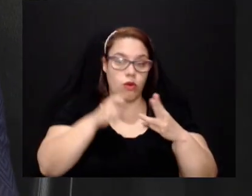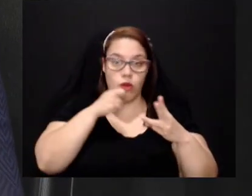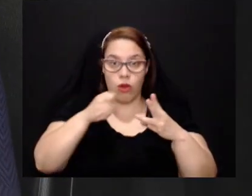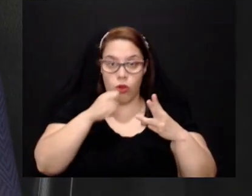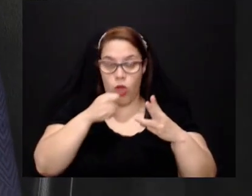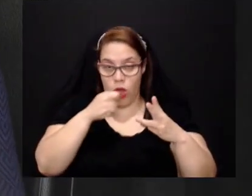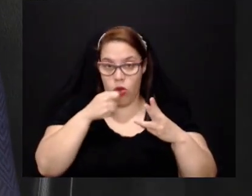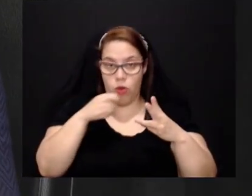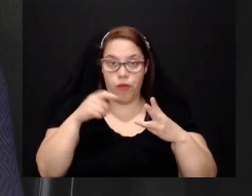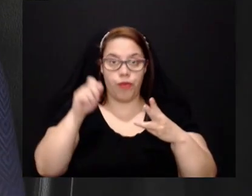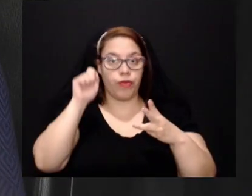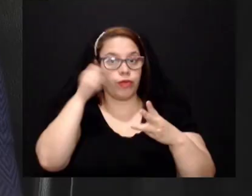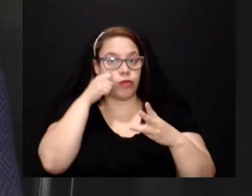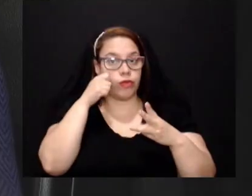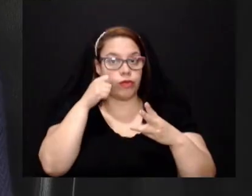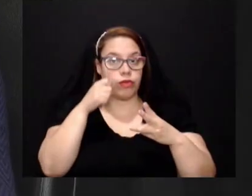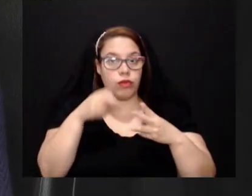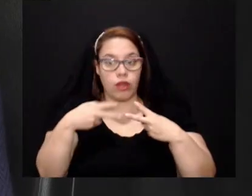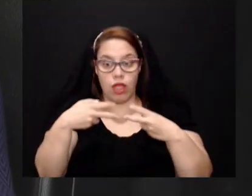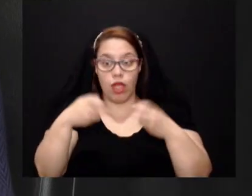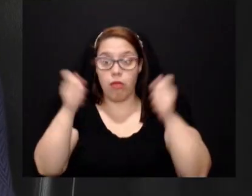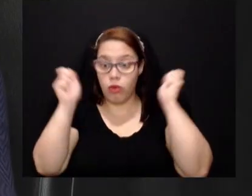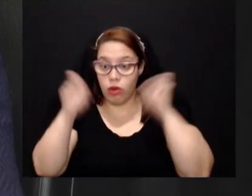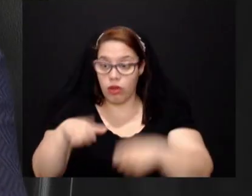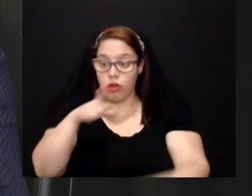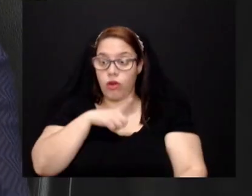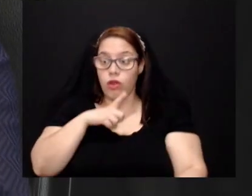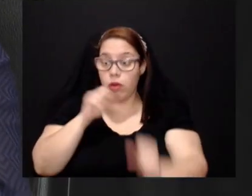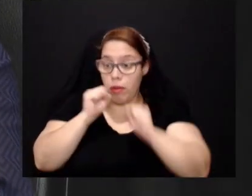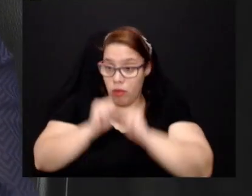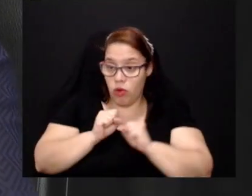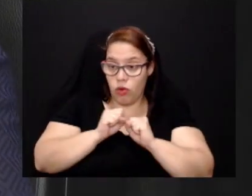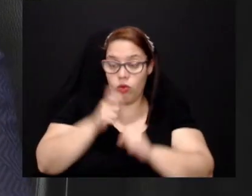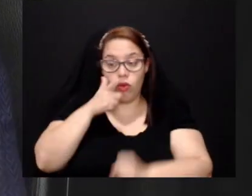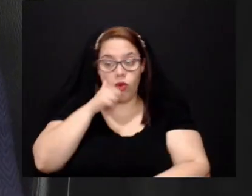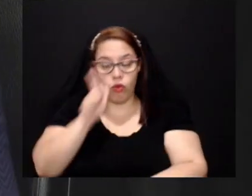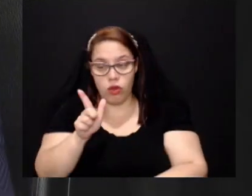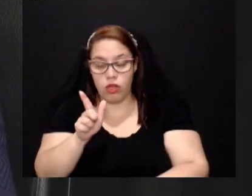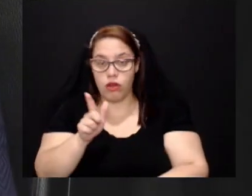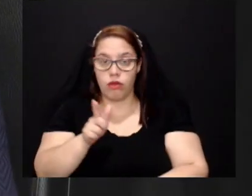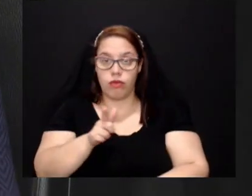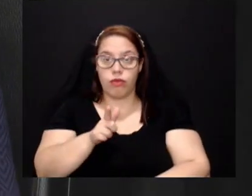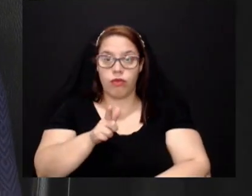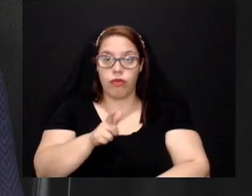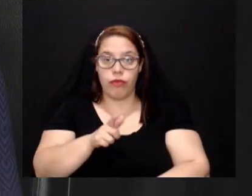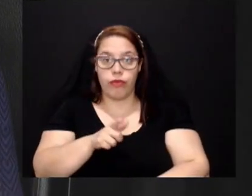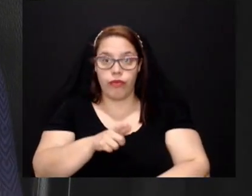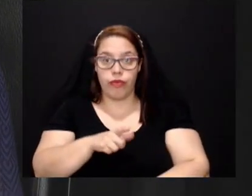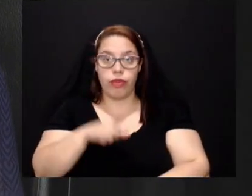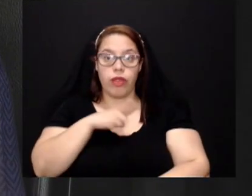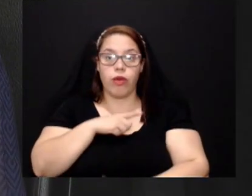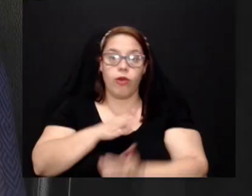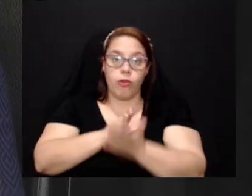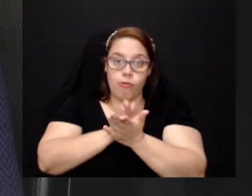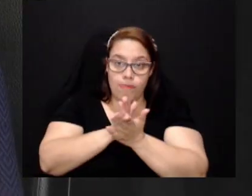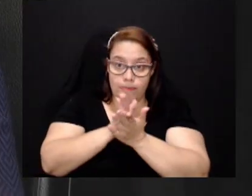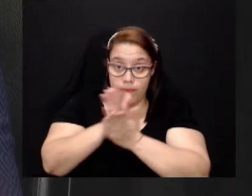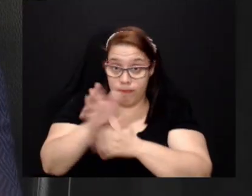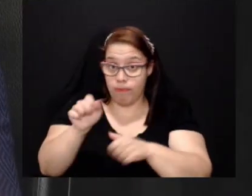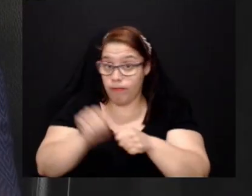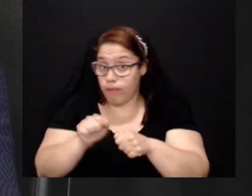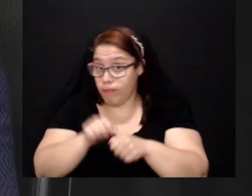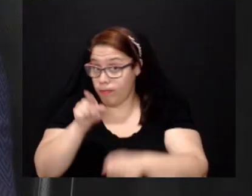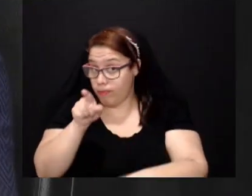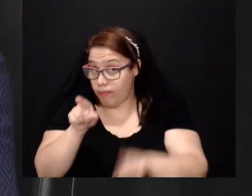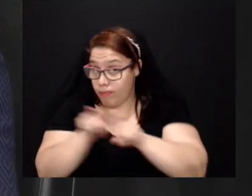ela vê assim, olha, é possível, eu também posso, eu também consigo. Você vê que ali existe um caminho para você também. Perfeito. E acho